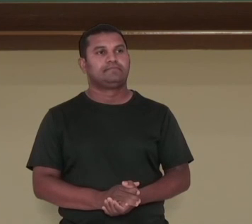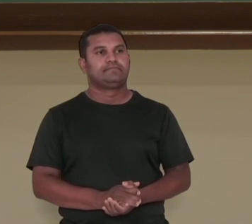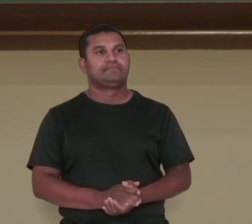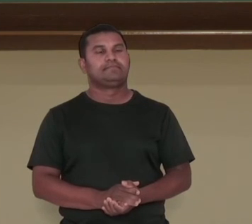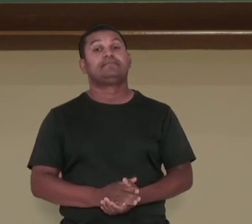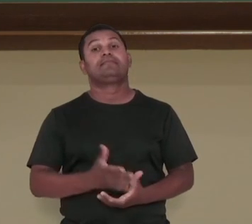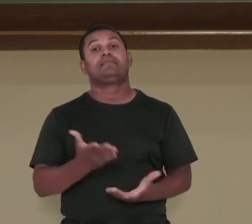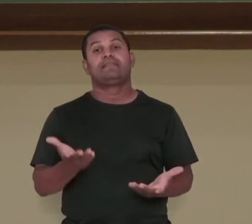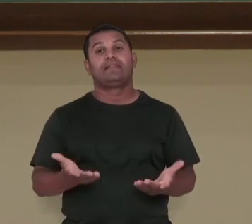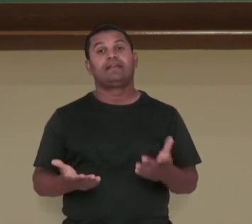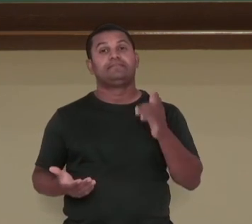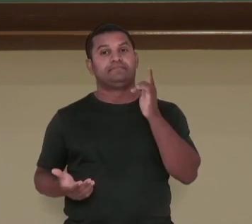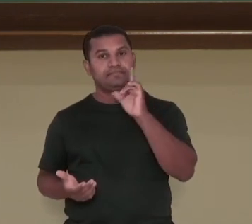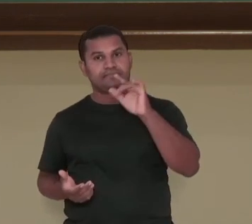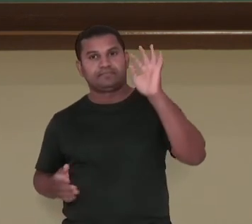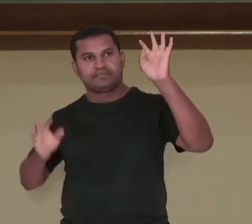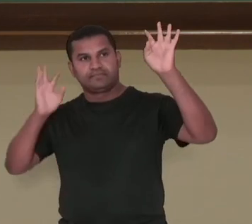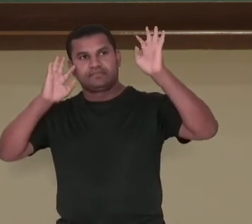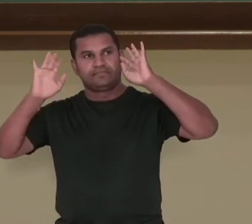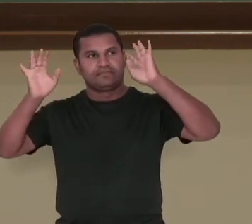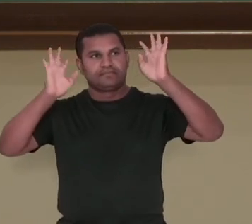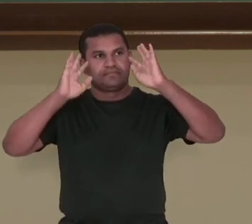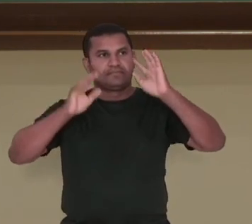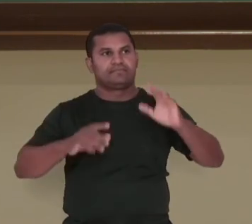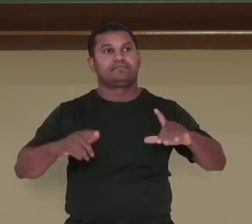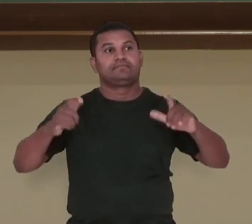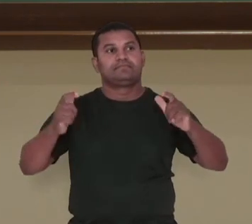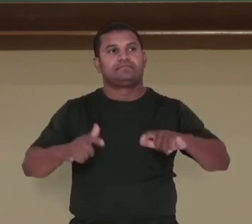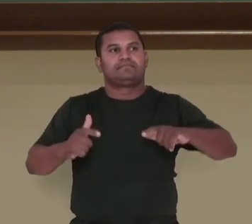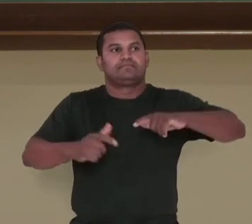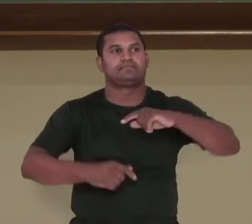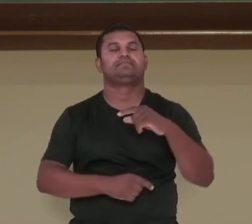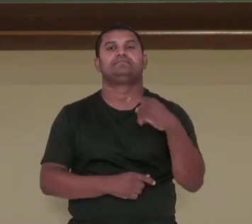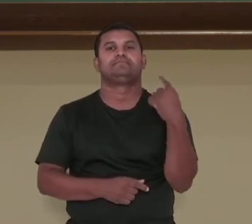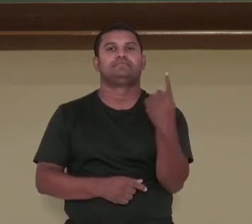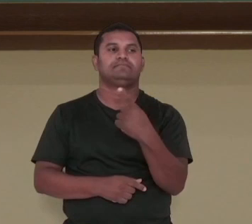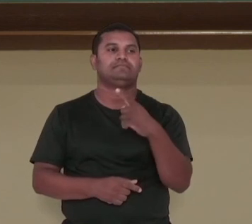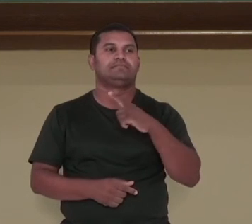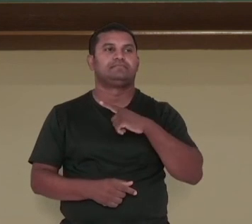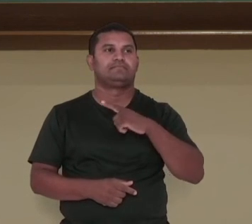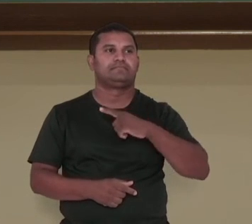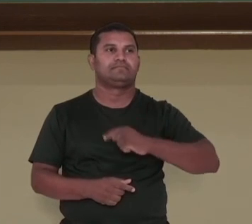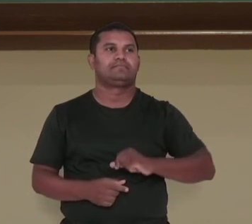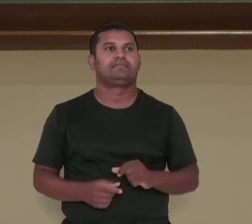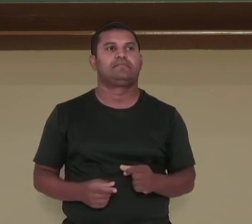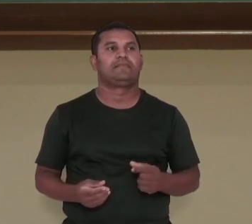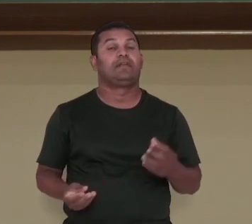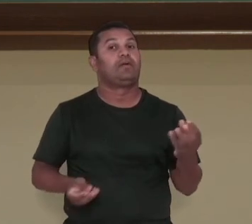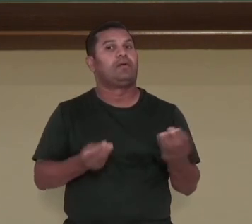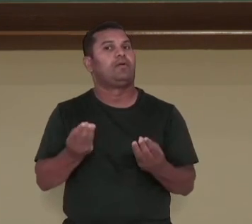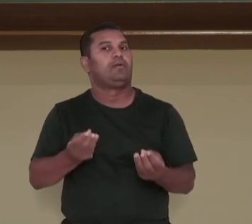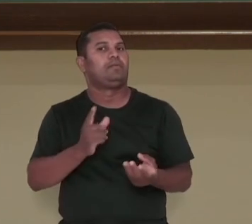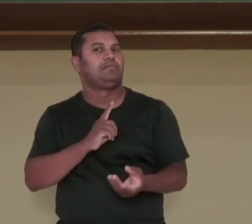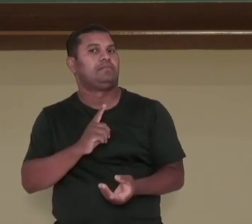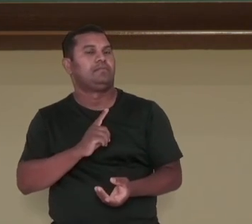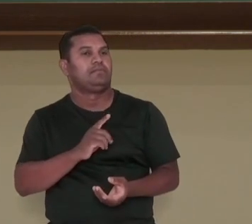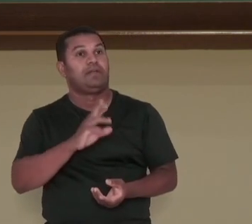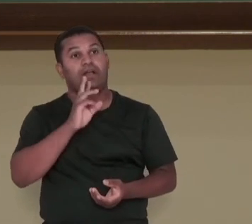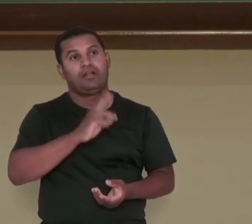E aí, conseguiram pensar, gente, num momento impactante de mudanças? Como é que foi? Bom,